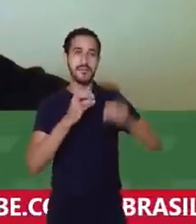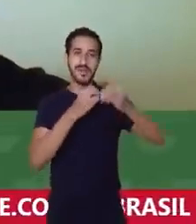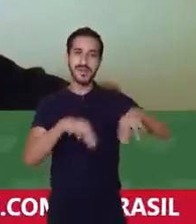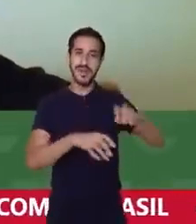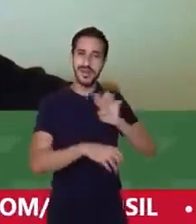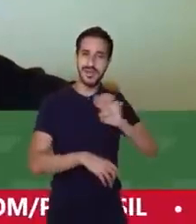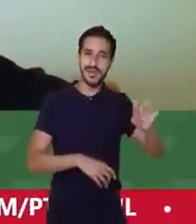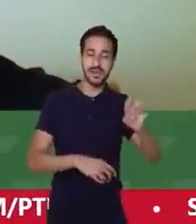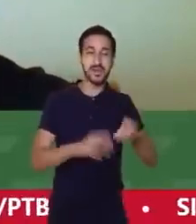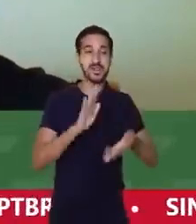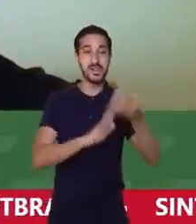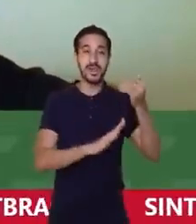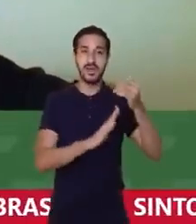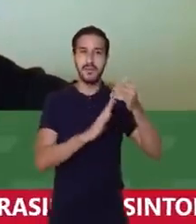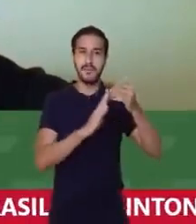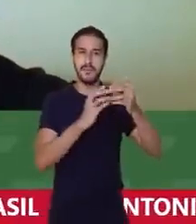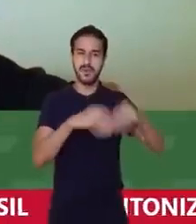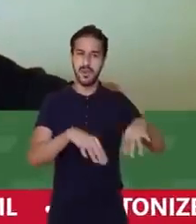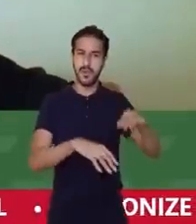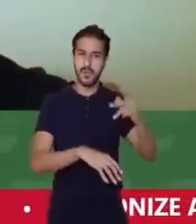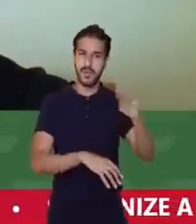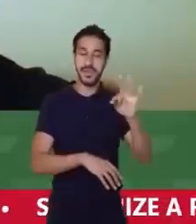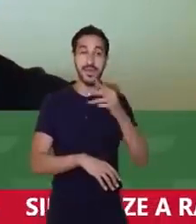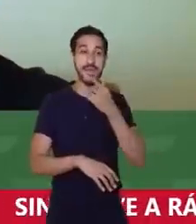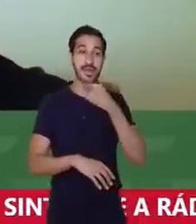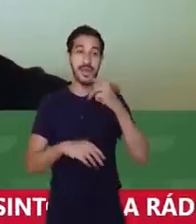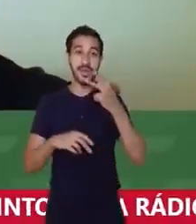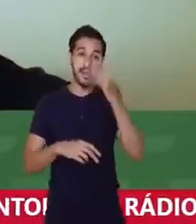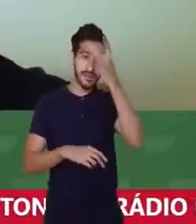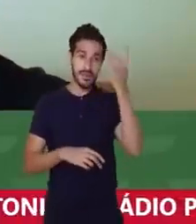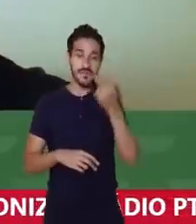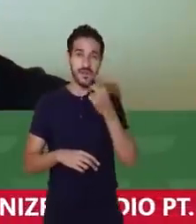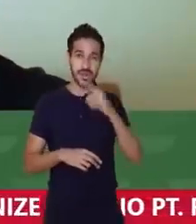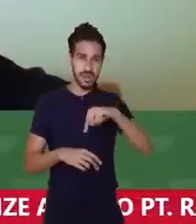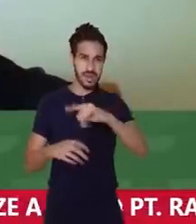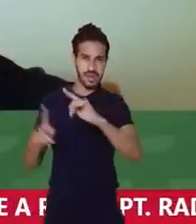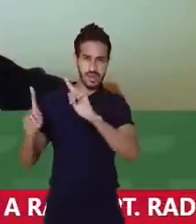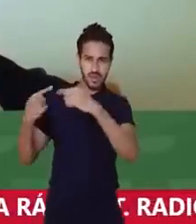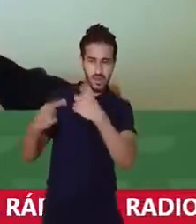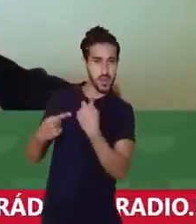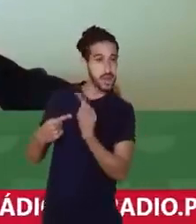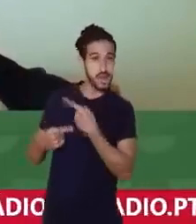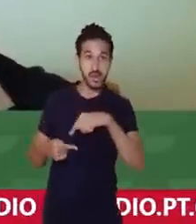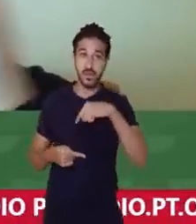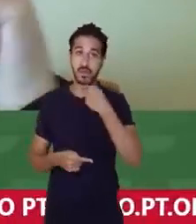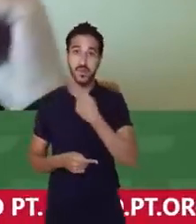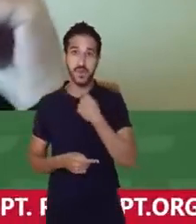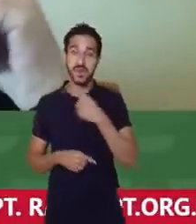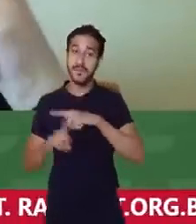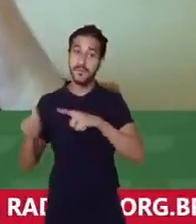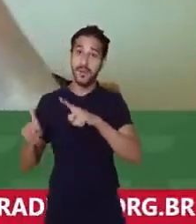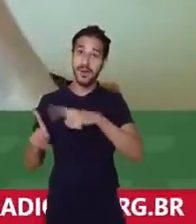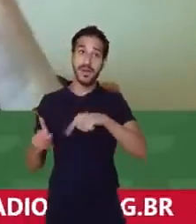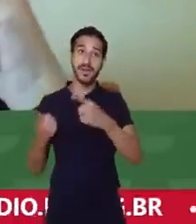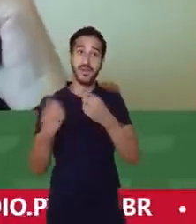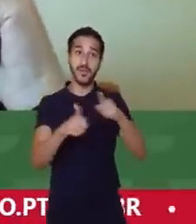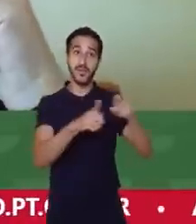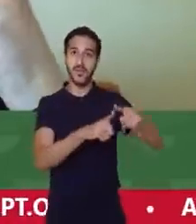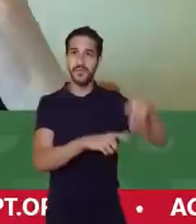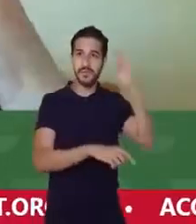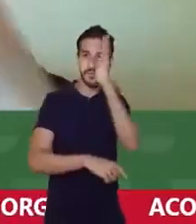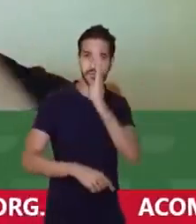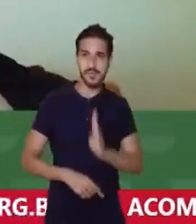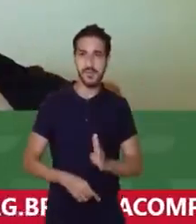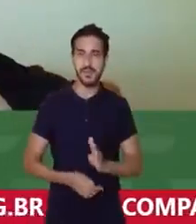né, que eles queriam destruir o PT. Ele dizia assim, eles queriam nos destruir, não conseguiram, mas estão destruindo o